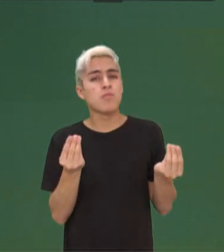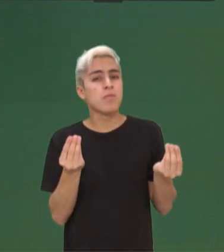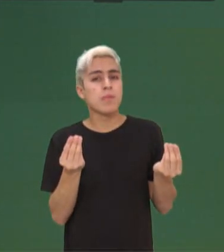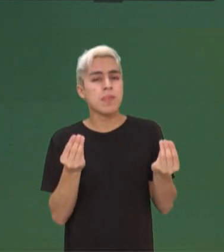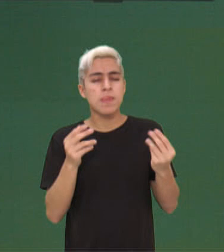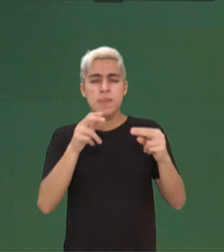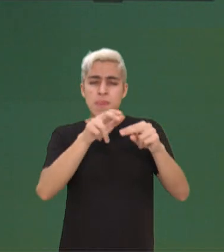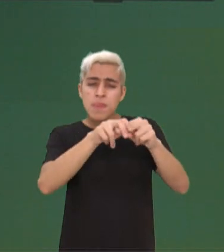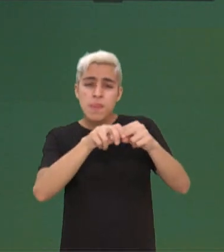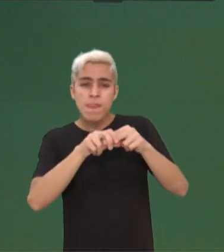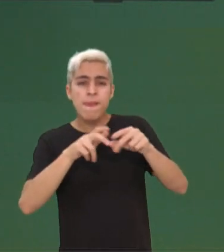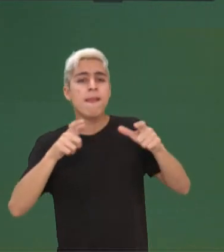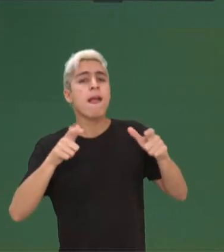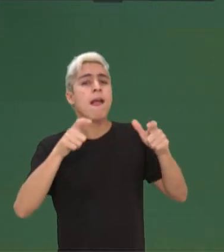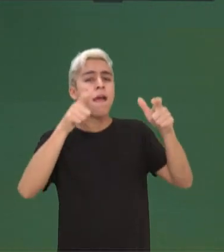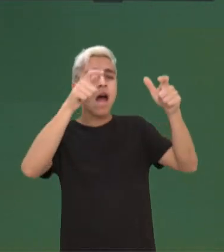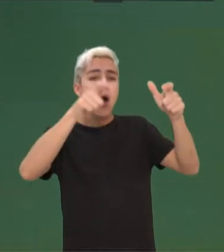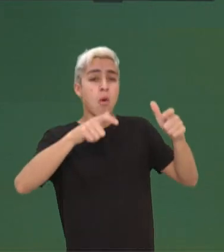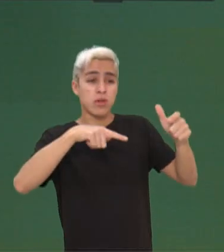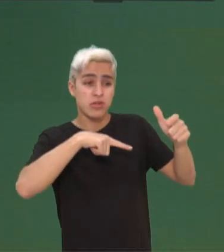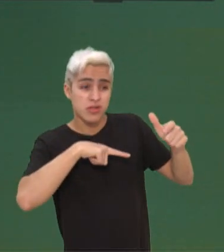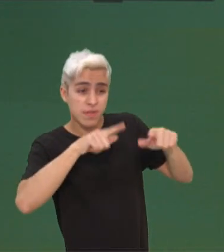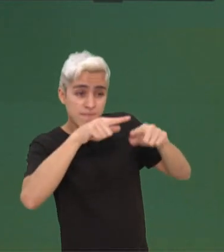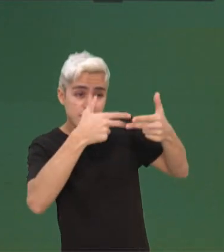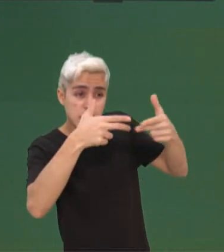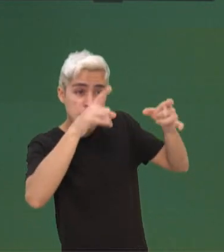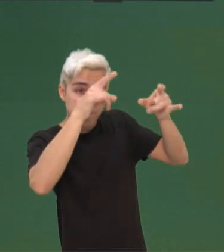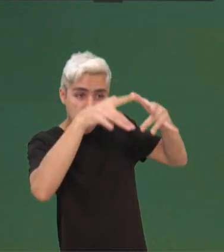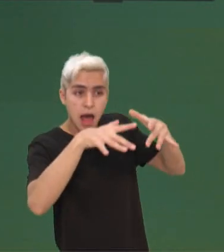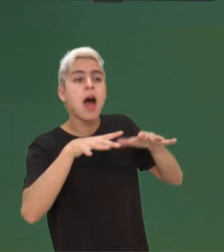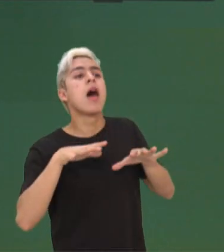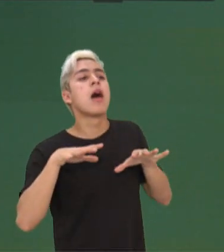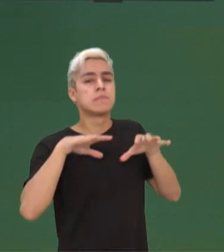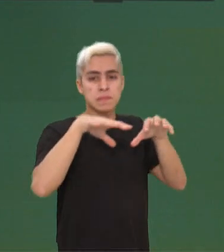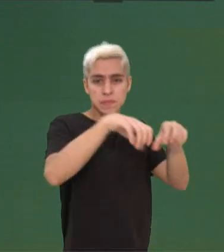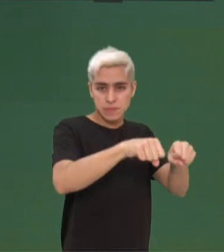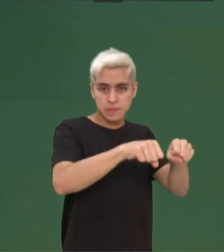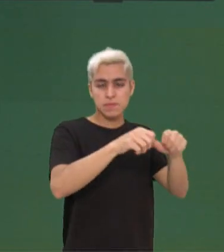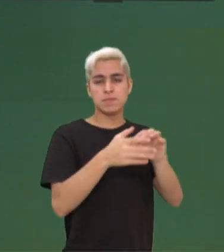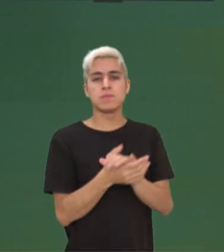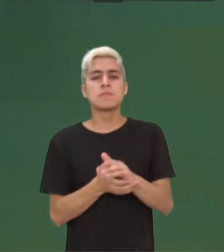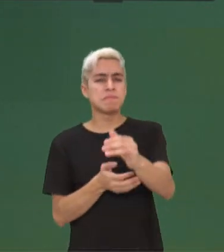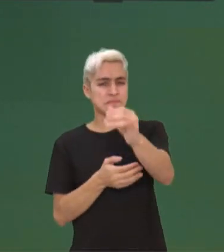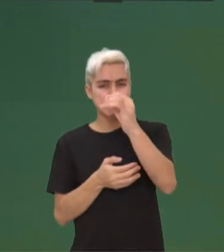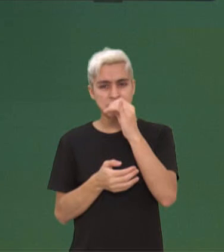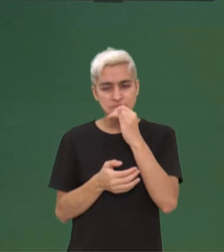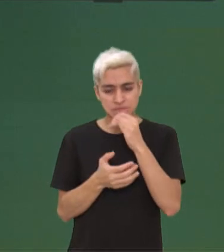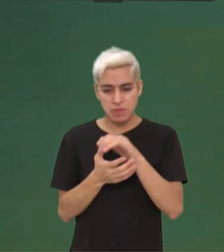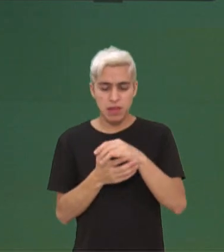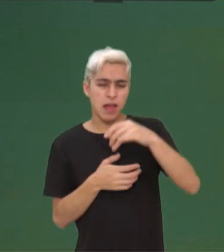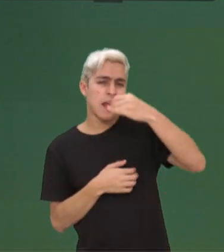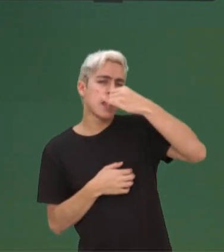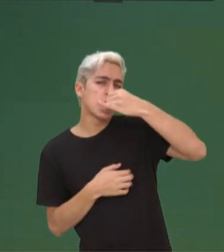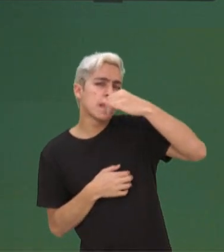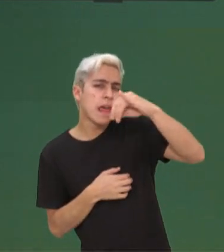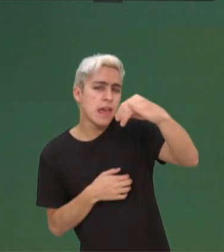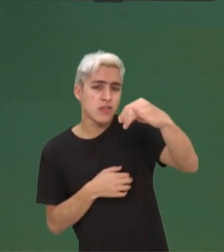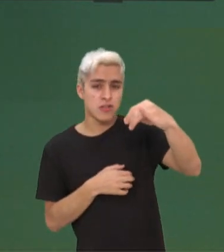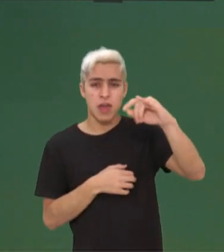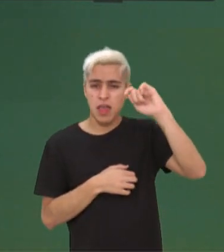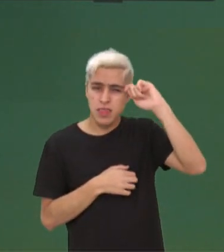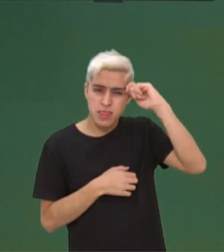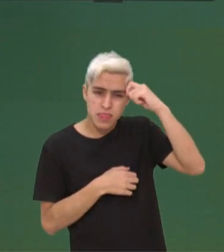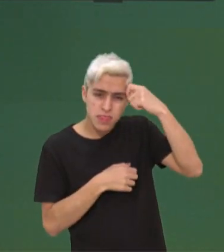da disponibilidade de matéria-prima em determinadas áreas. Ah, se a fonte de energia é o